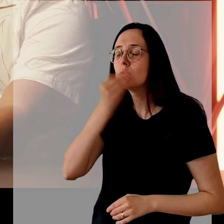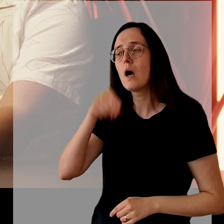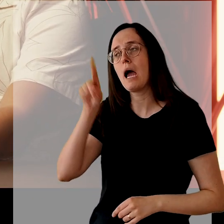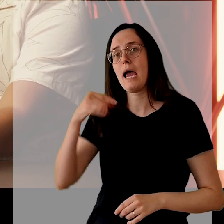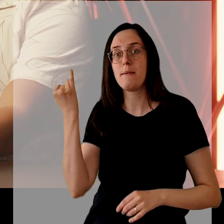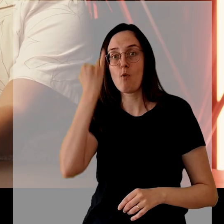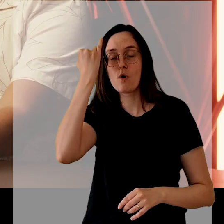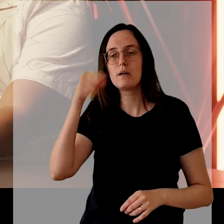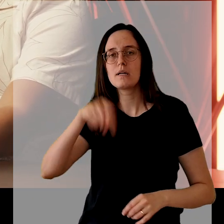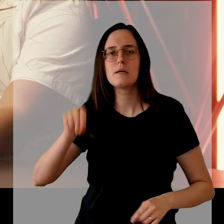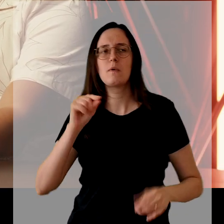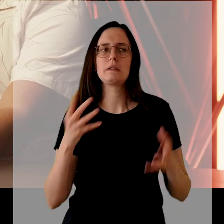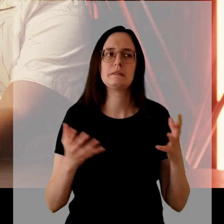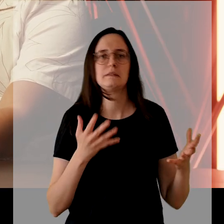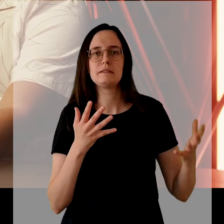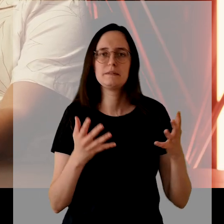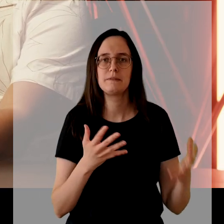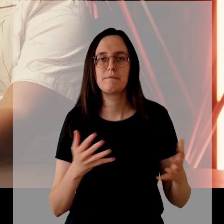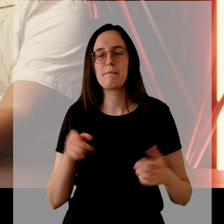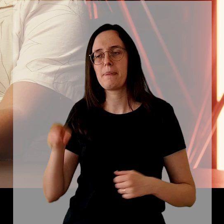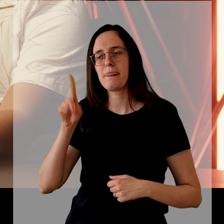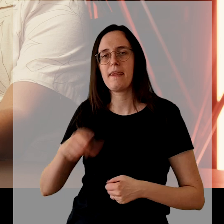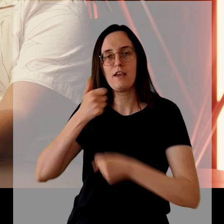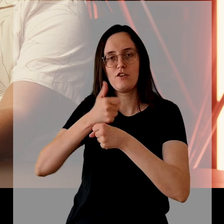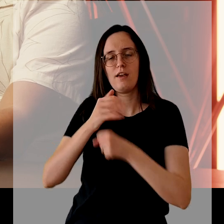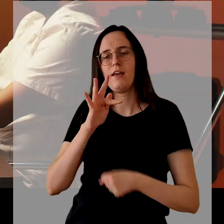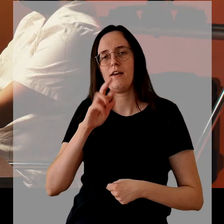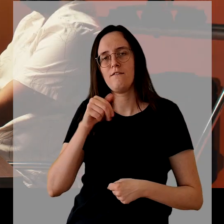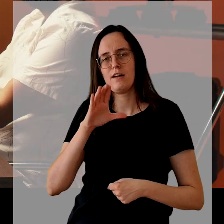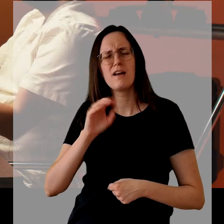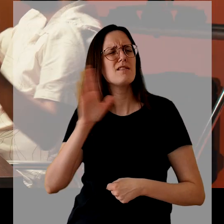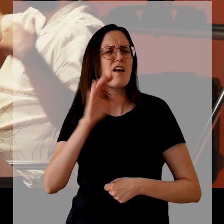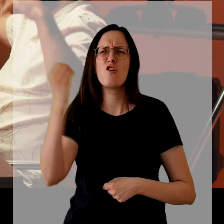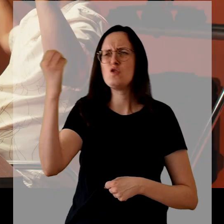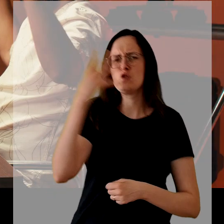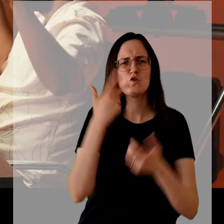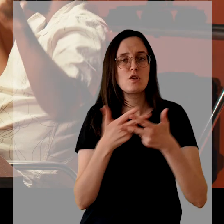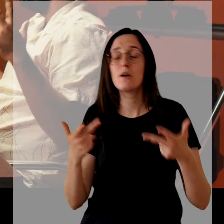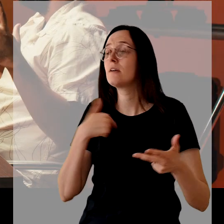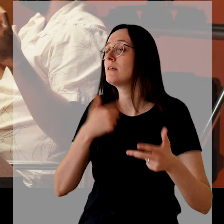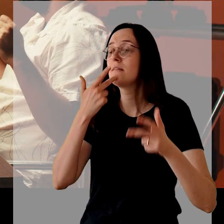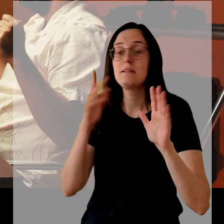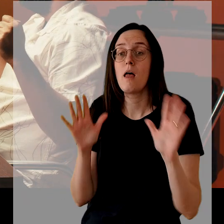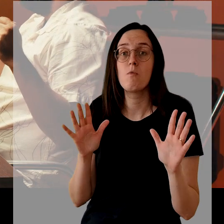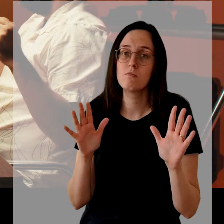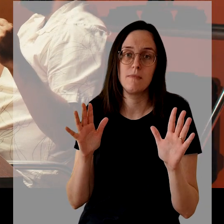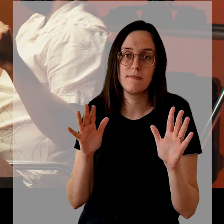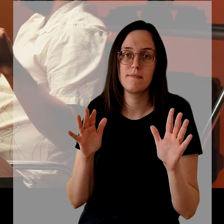importante. Inicialmente houve uma resistência, sobretudo do Franco, né, do diretor, que ele achava, não, por causa da luz, coisa e tal. Eu falei, gente, eu